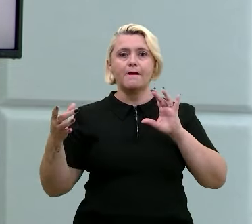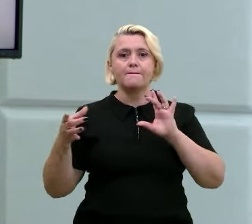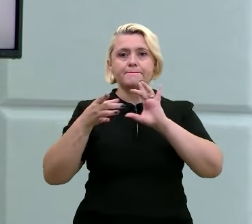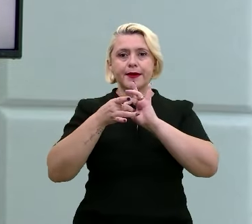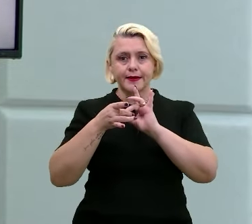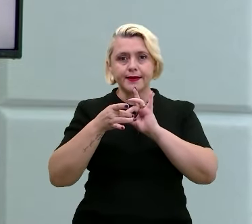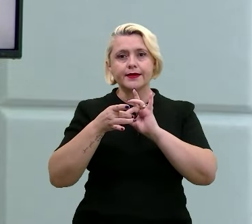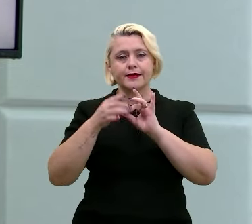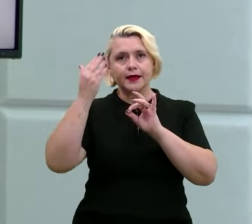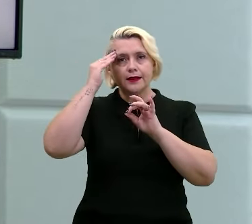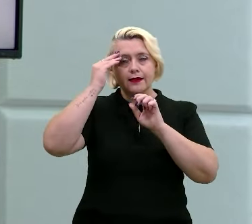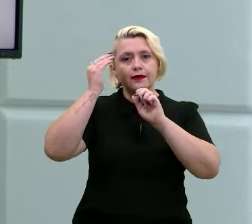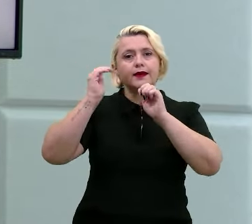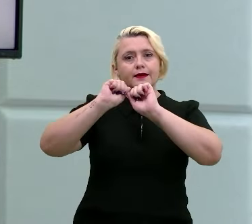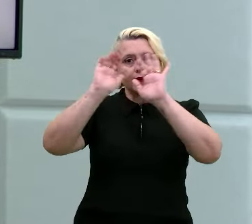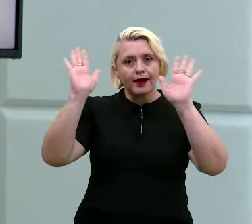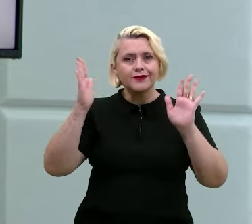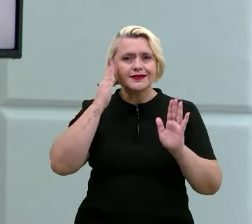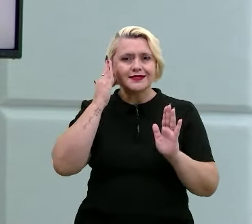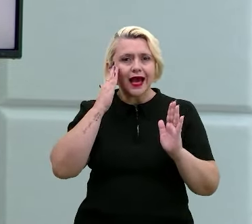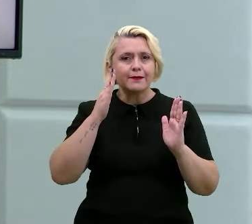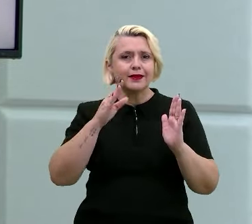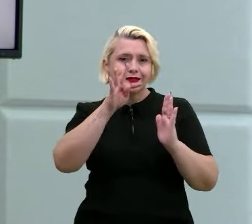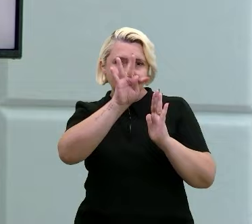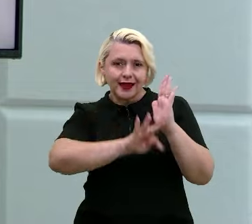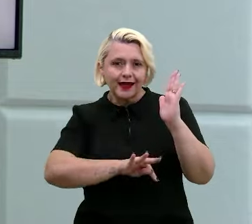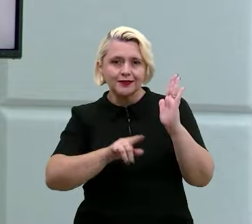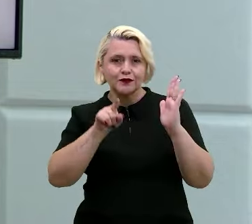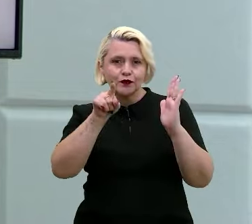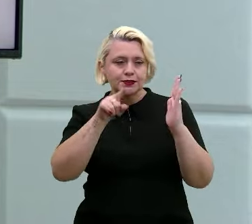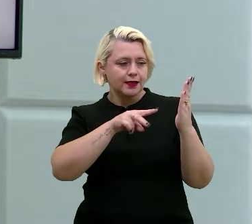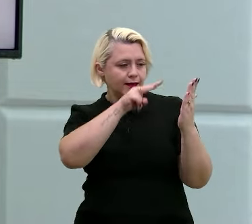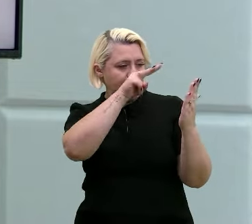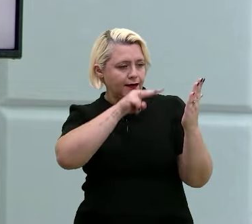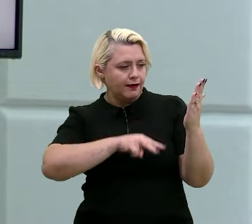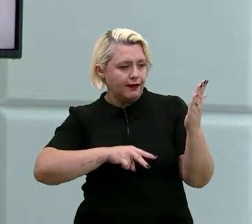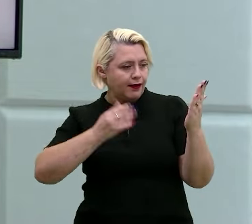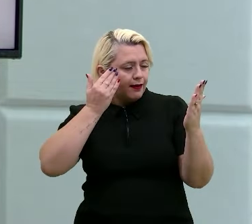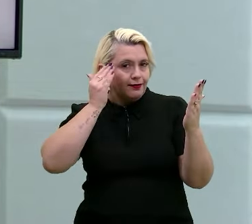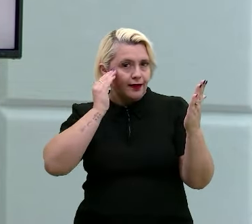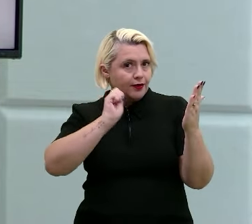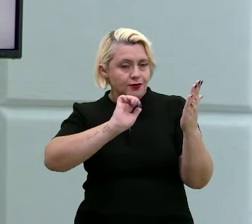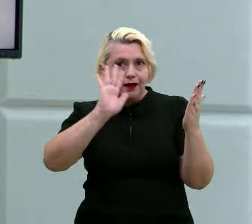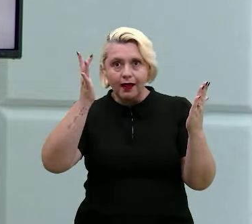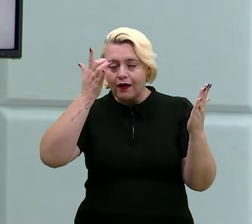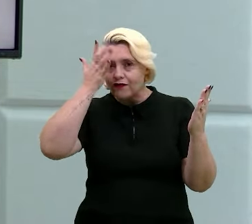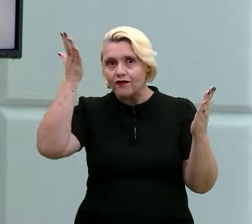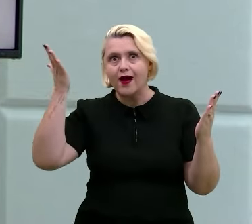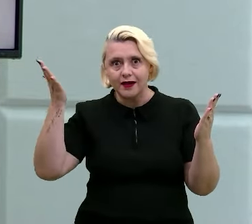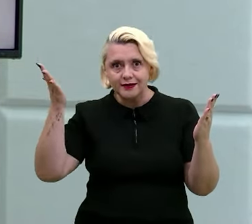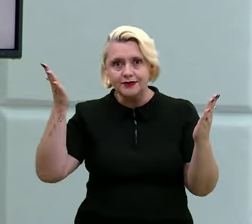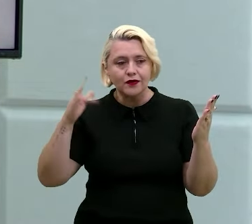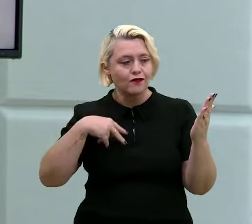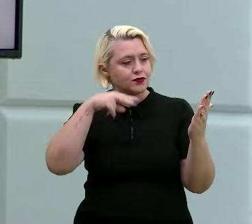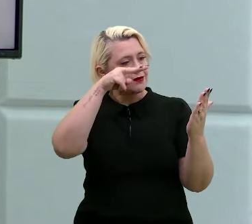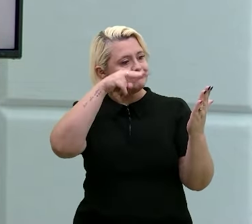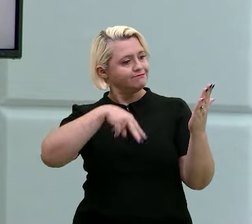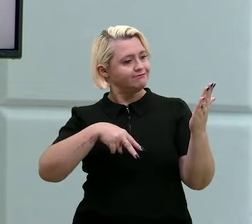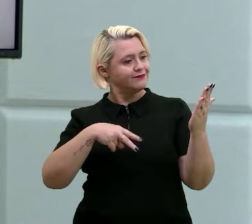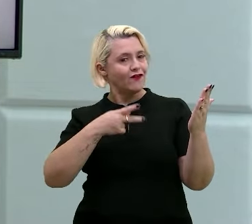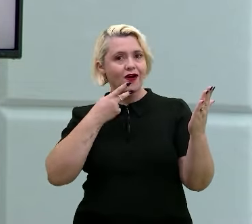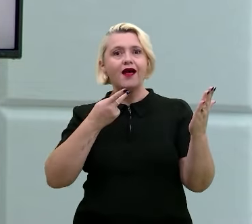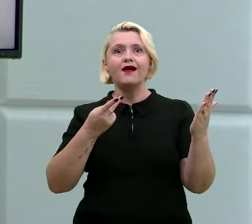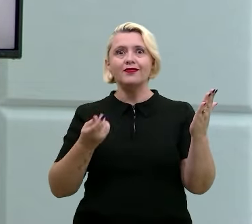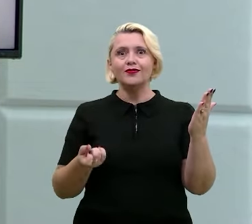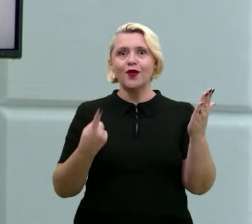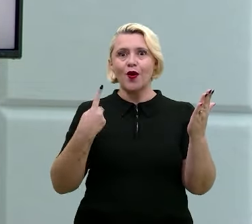coesão e coerência. Sabe aquele texto que ele é fácil de ler? Que ele é claro, você lê e fala: nossa, que texto